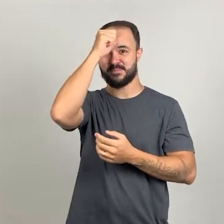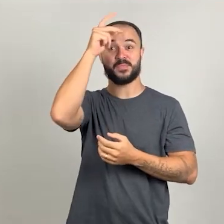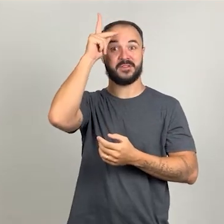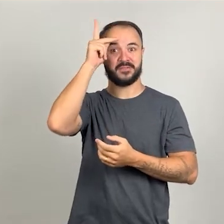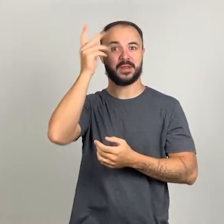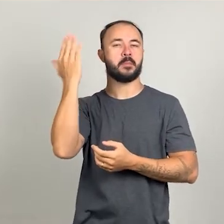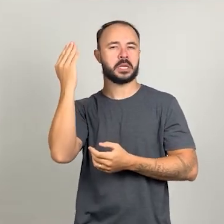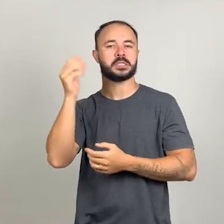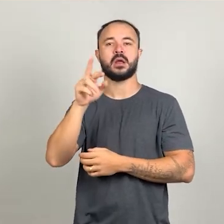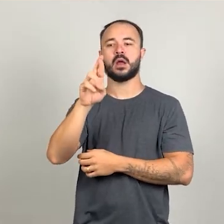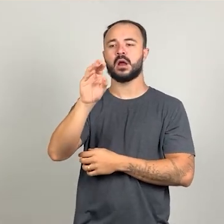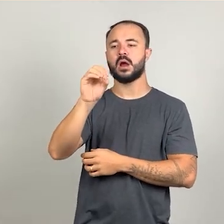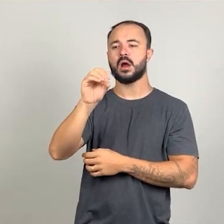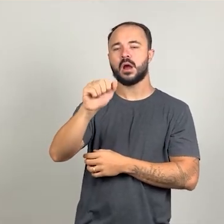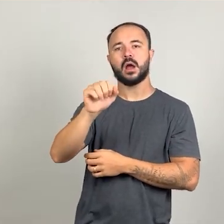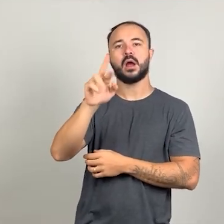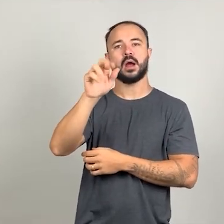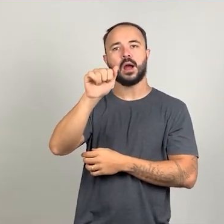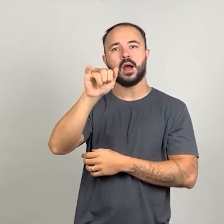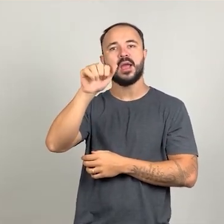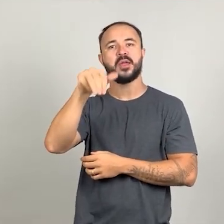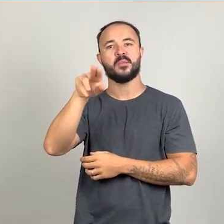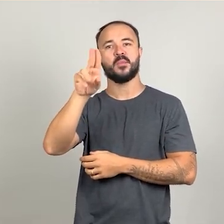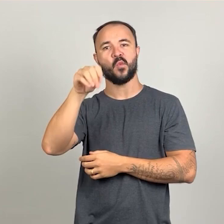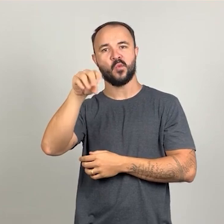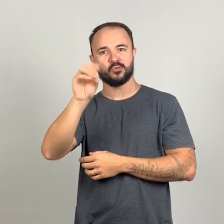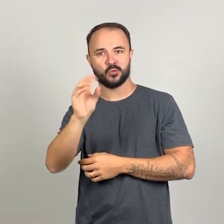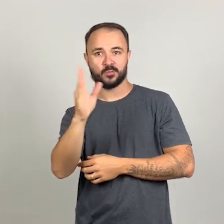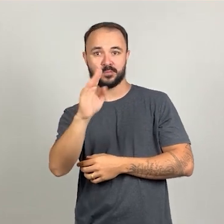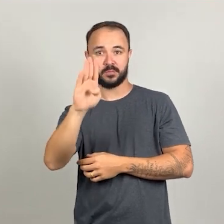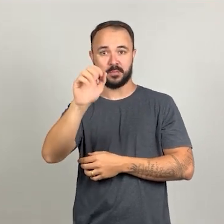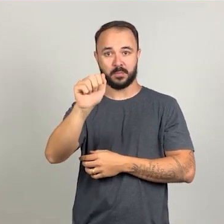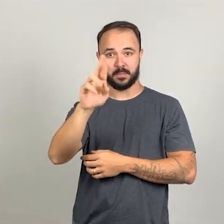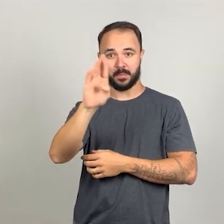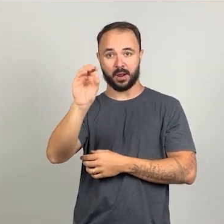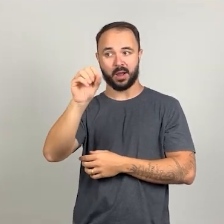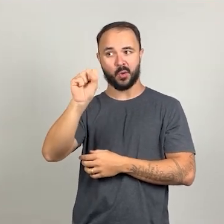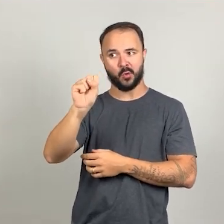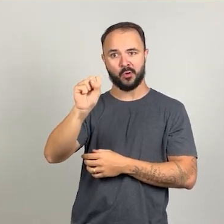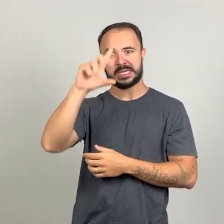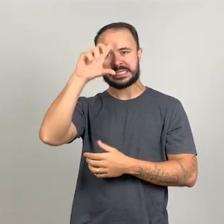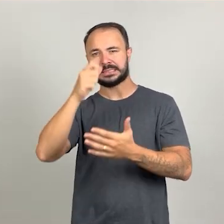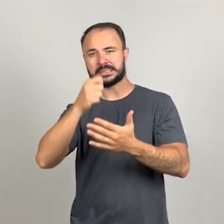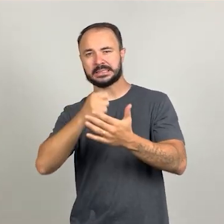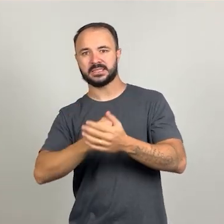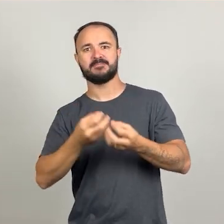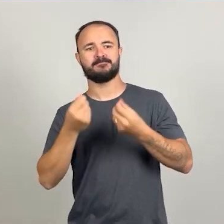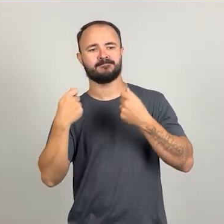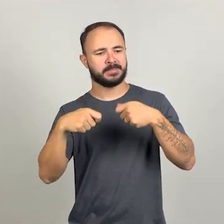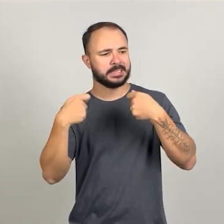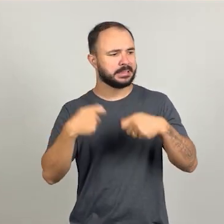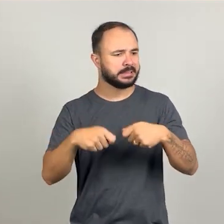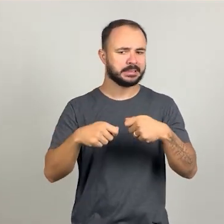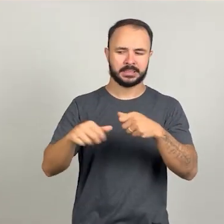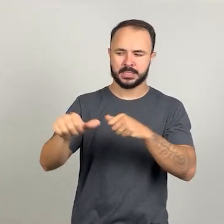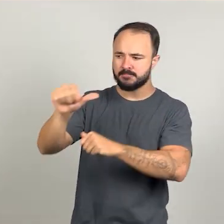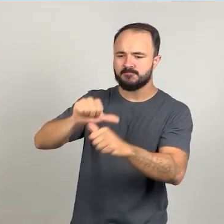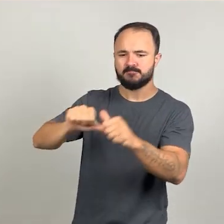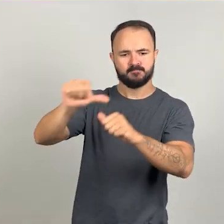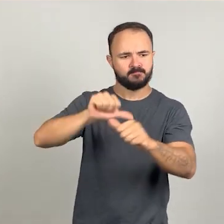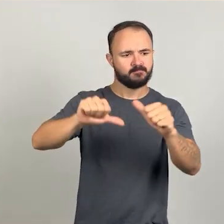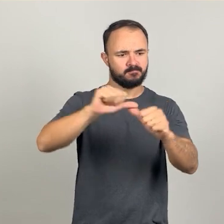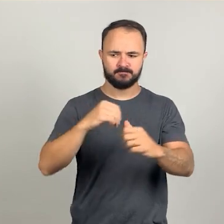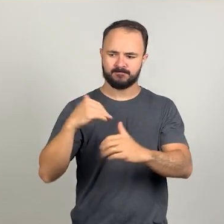era o Raimundo Barros, ele pensou que eu preciso melhorar as condições da cidade. E aí